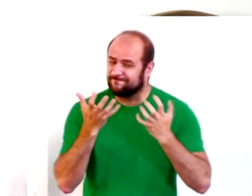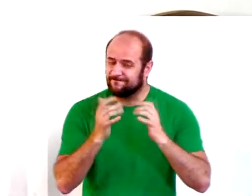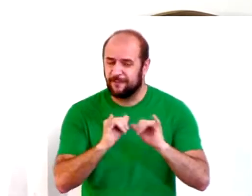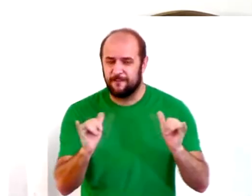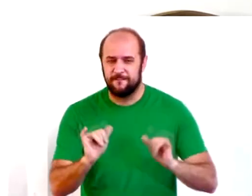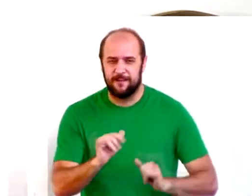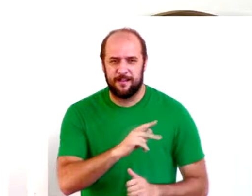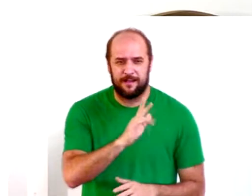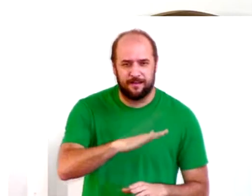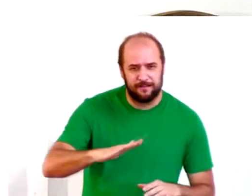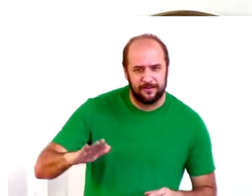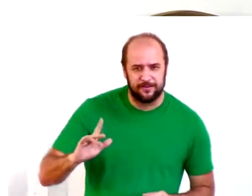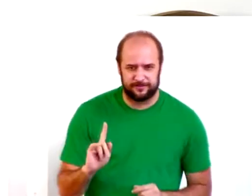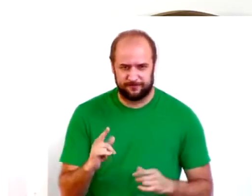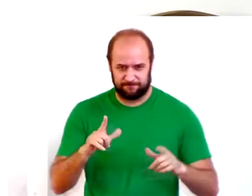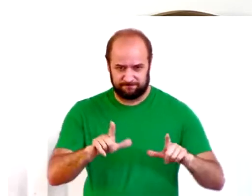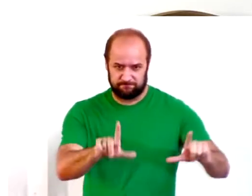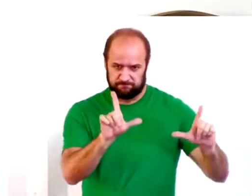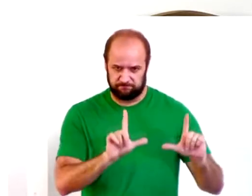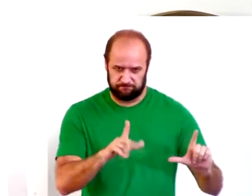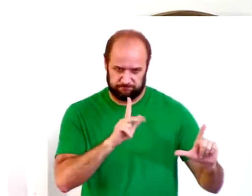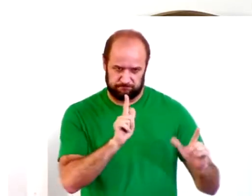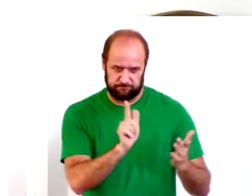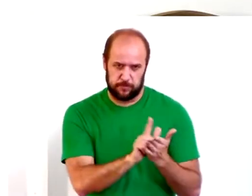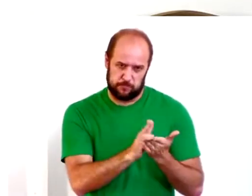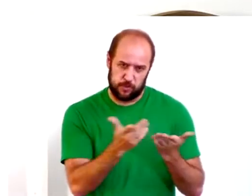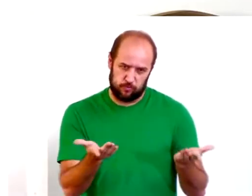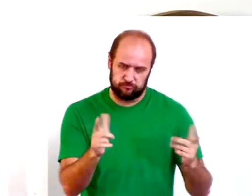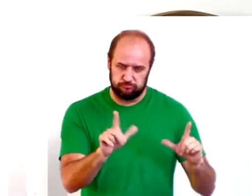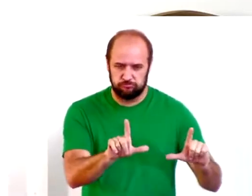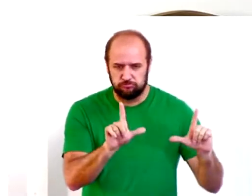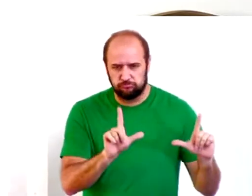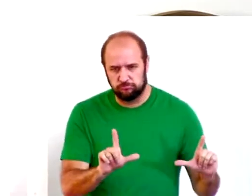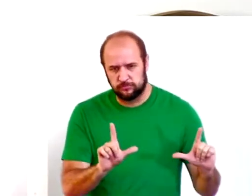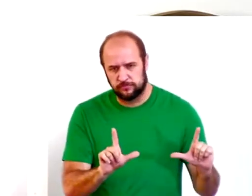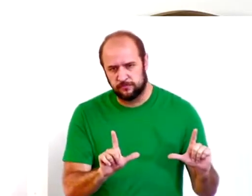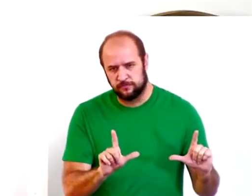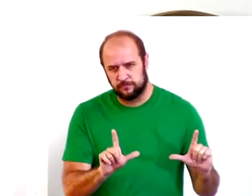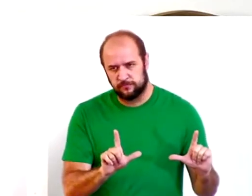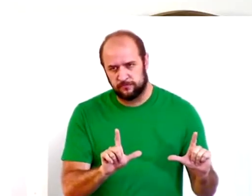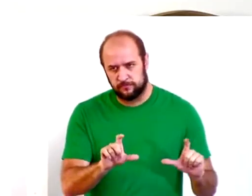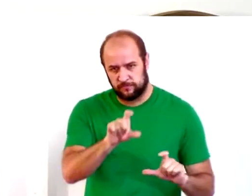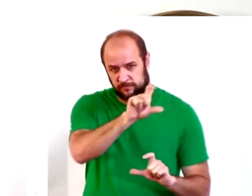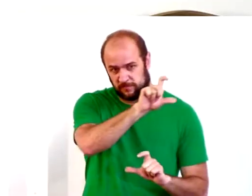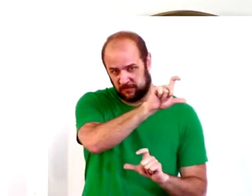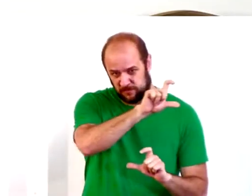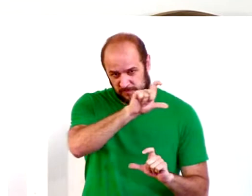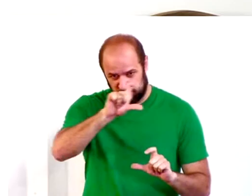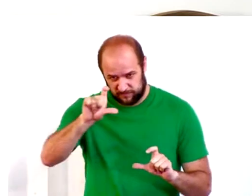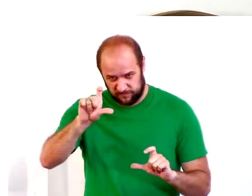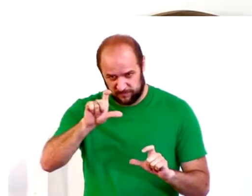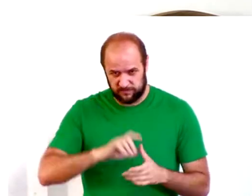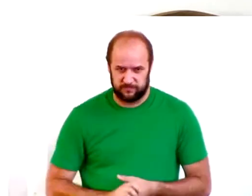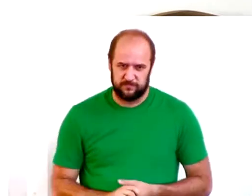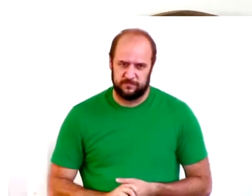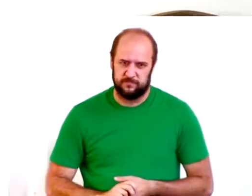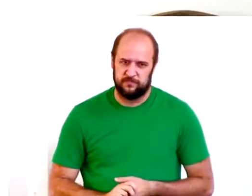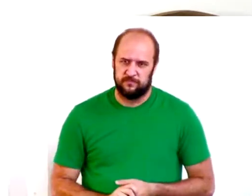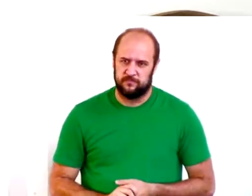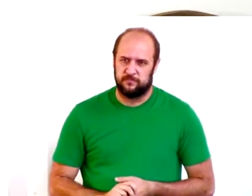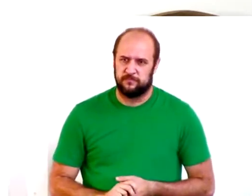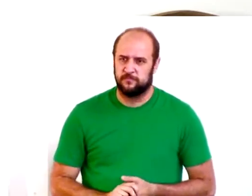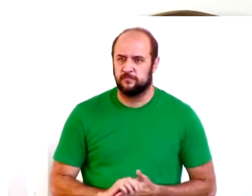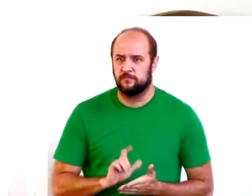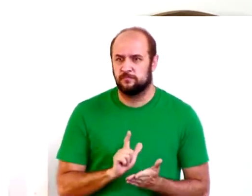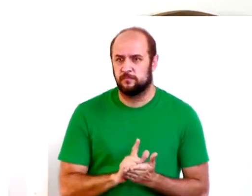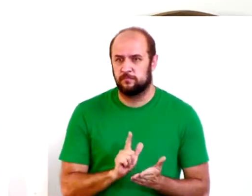a seguinte ilustração hoje, numa folha de papel, a parte de cima da folha de papel, pega a sua folha